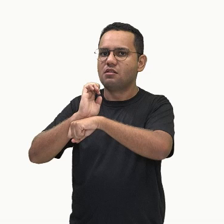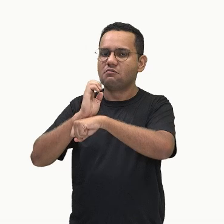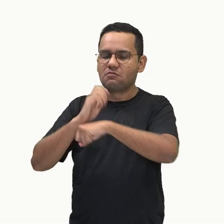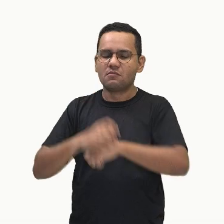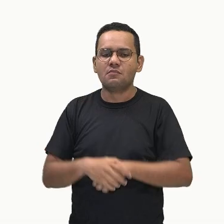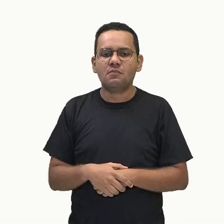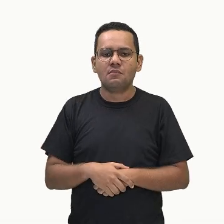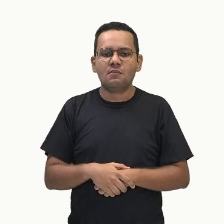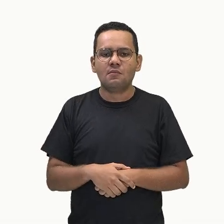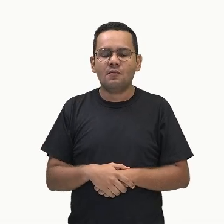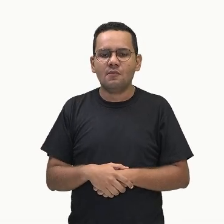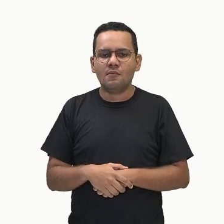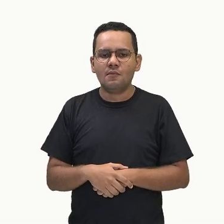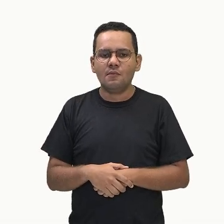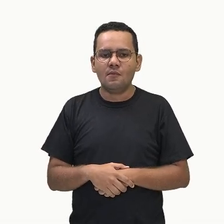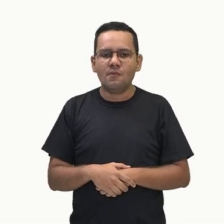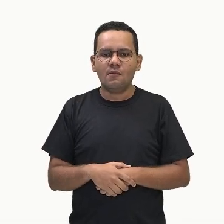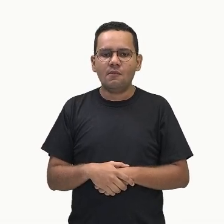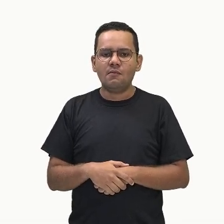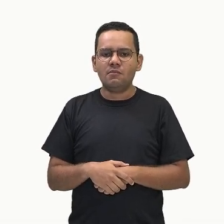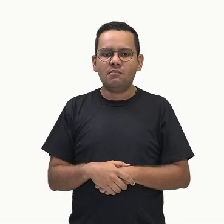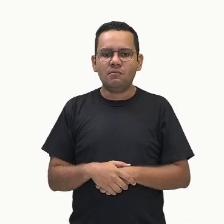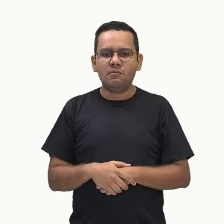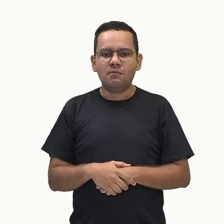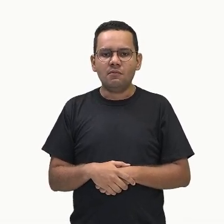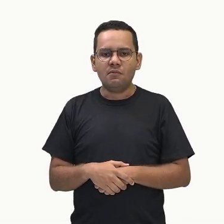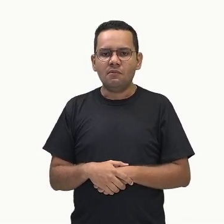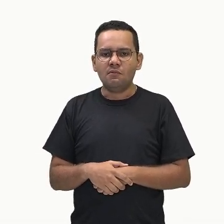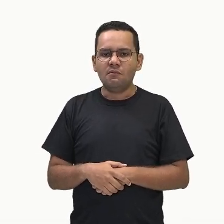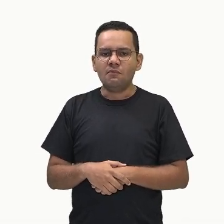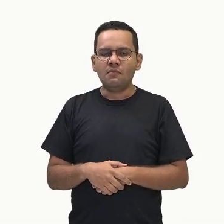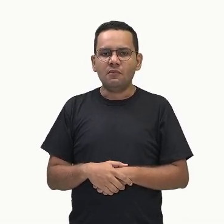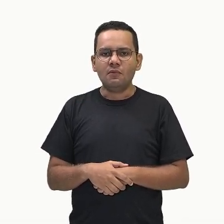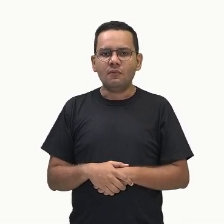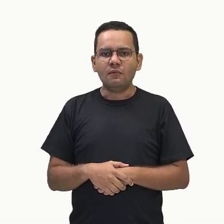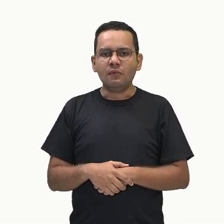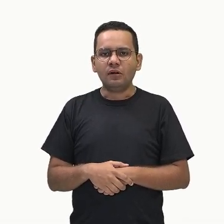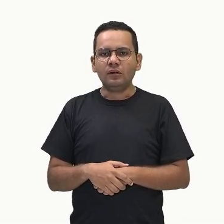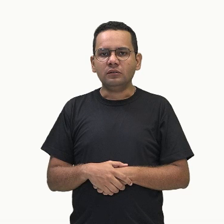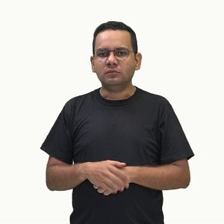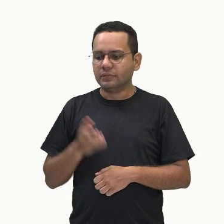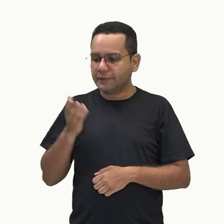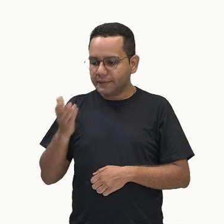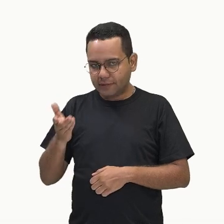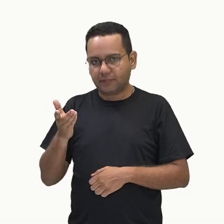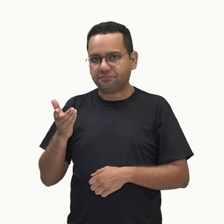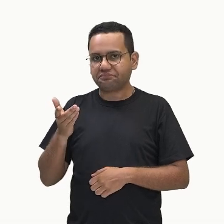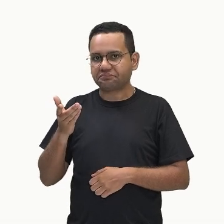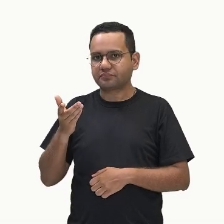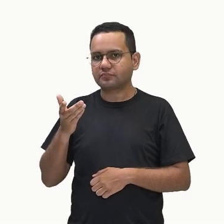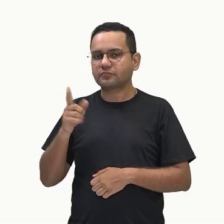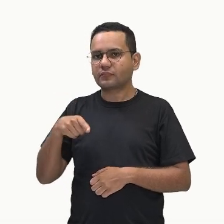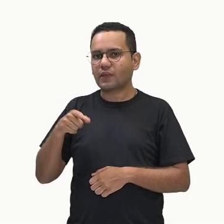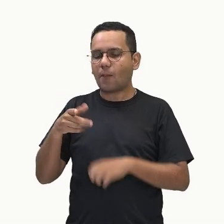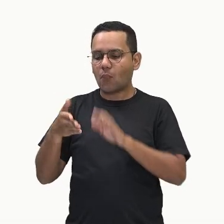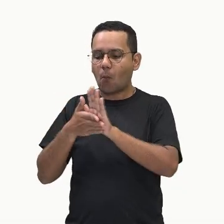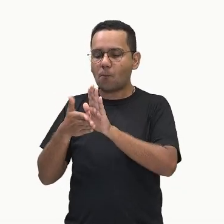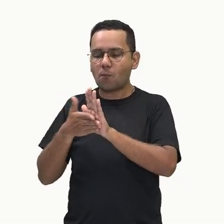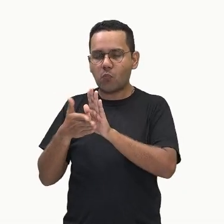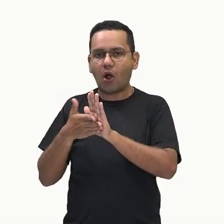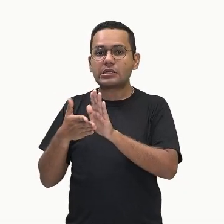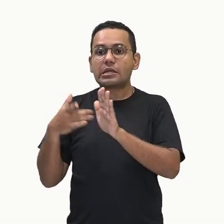ou seja, essa teoria ela nasceu da mecânica ondulatória proposta por